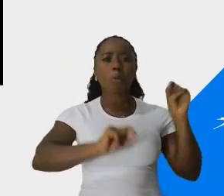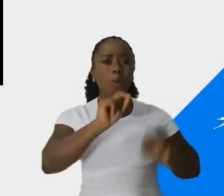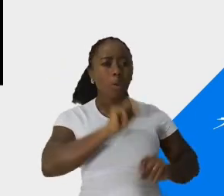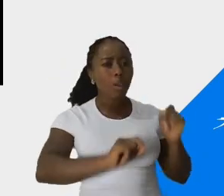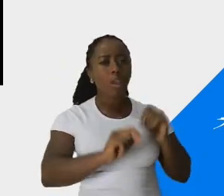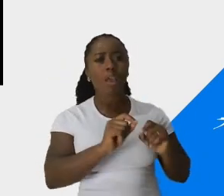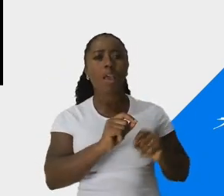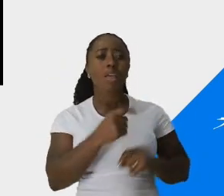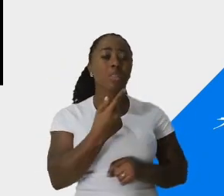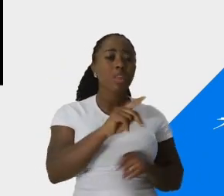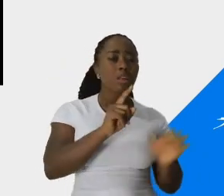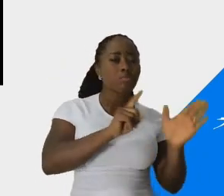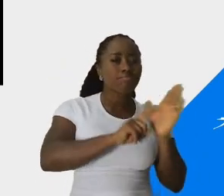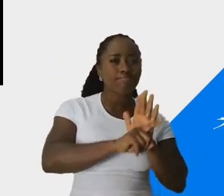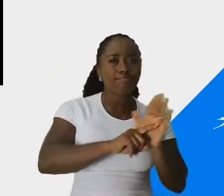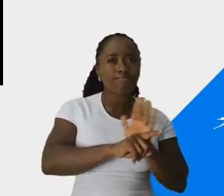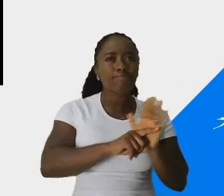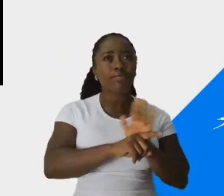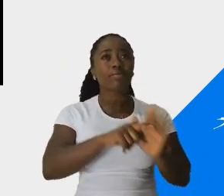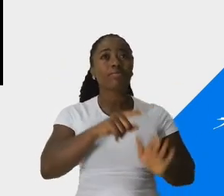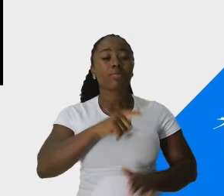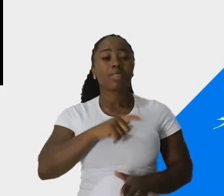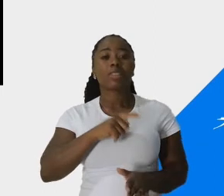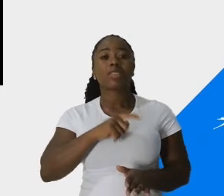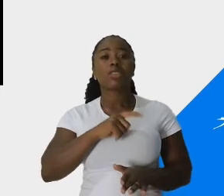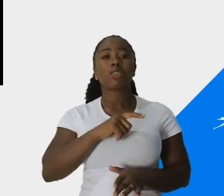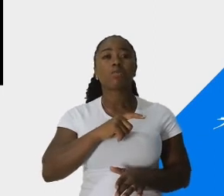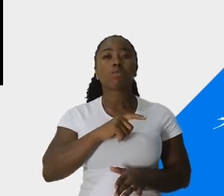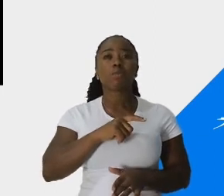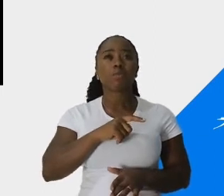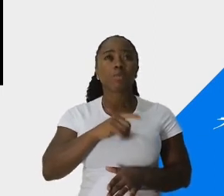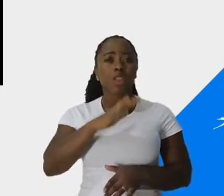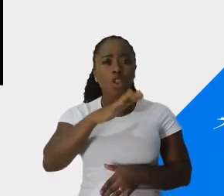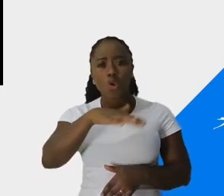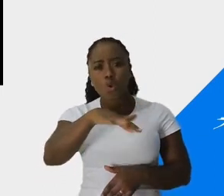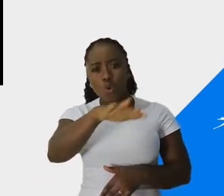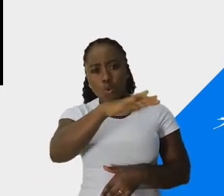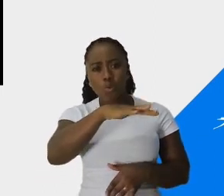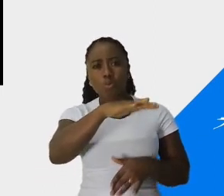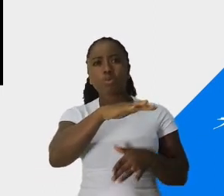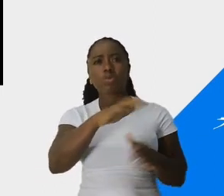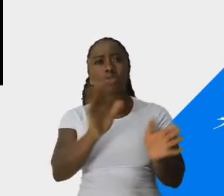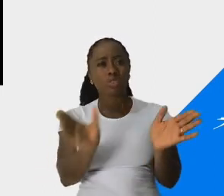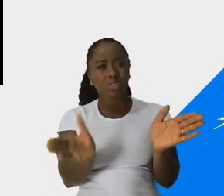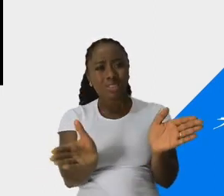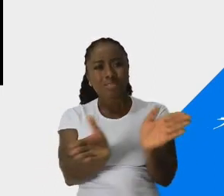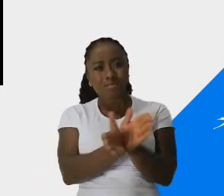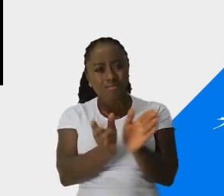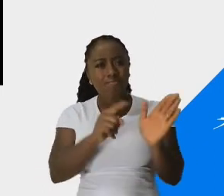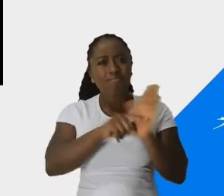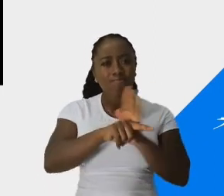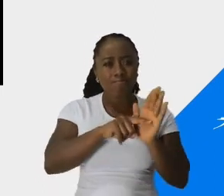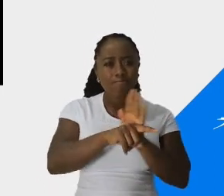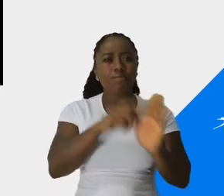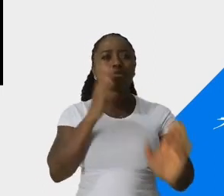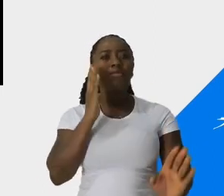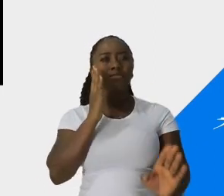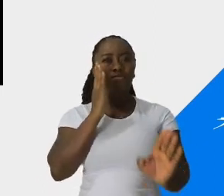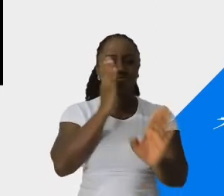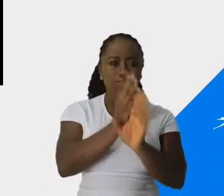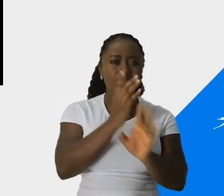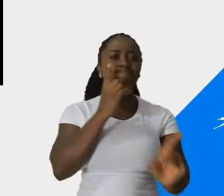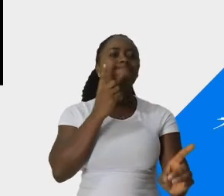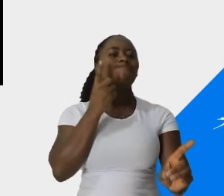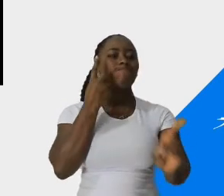SAMU para nós, e a equipe toda investigando, foi visto então que ela tinha um tumor bem